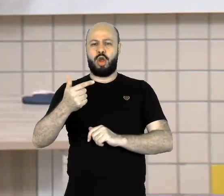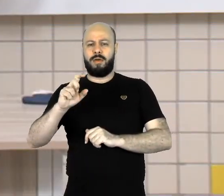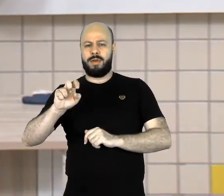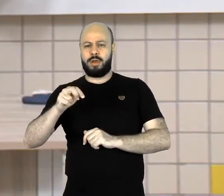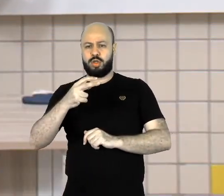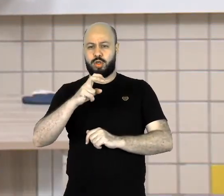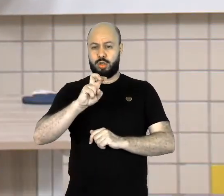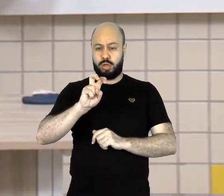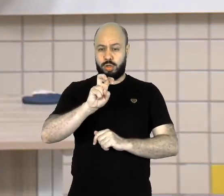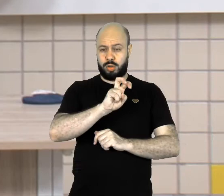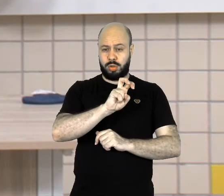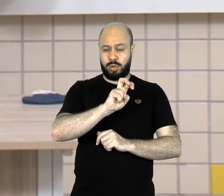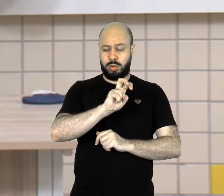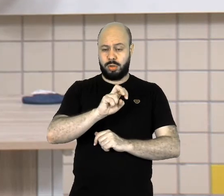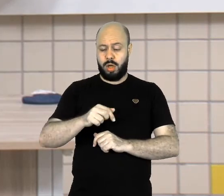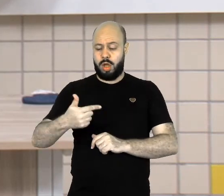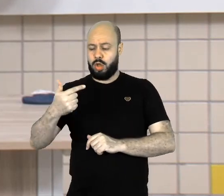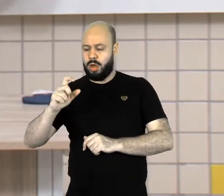2,55, ó,